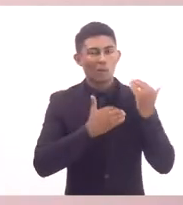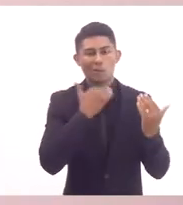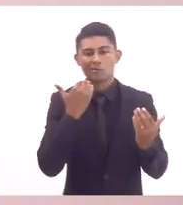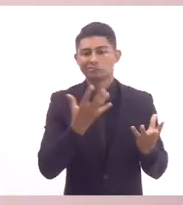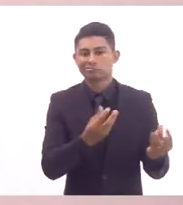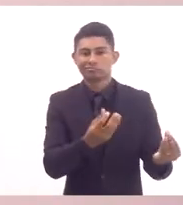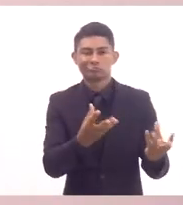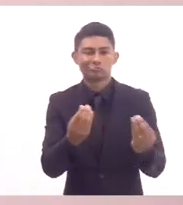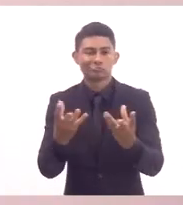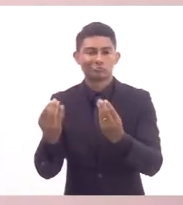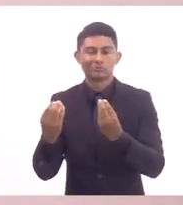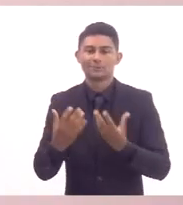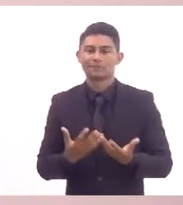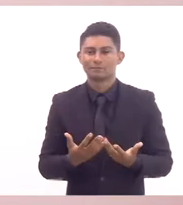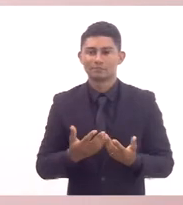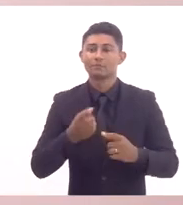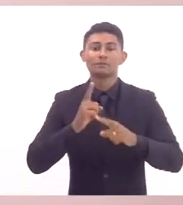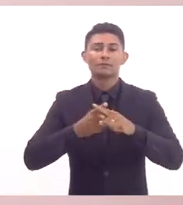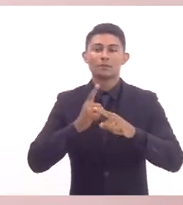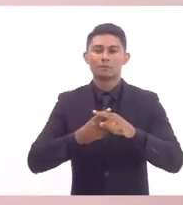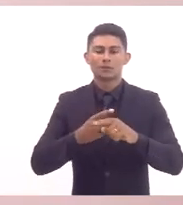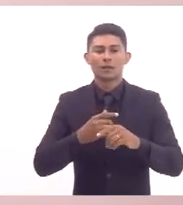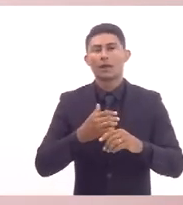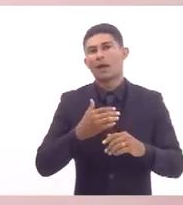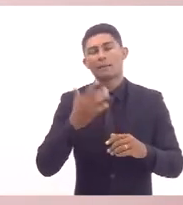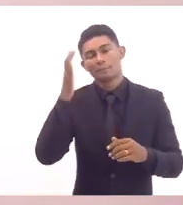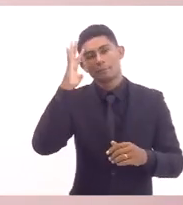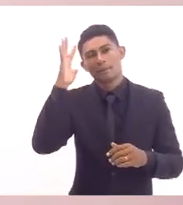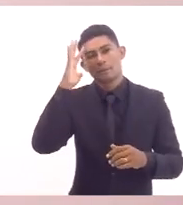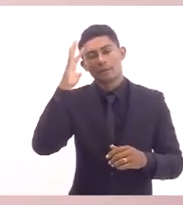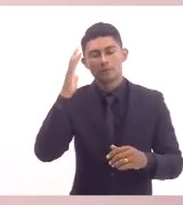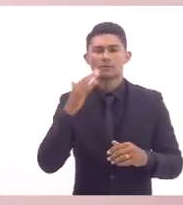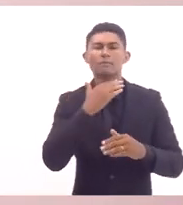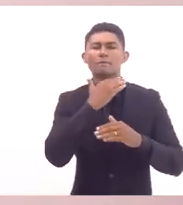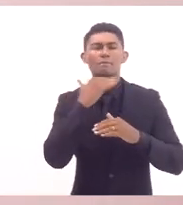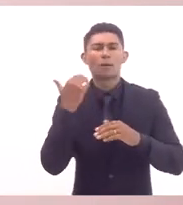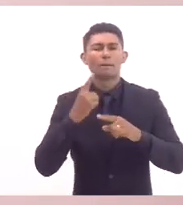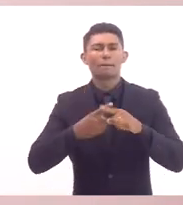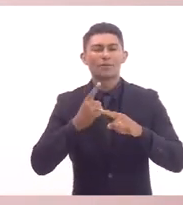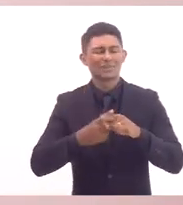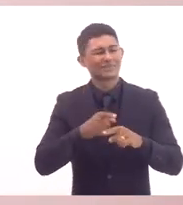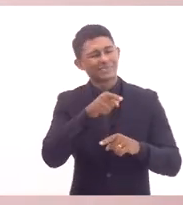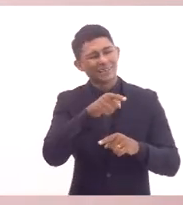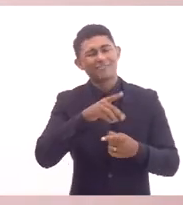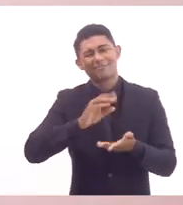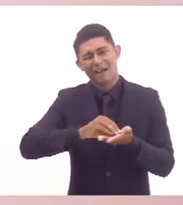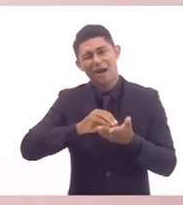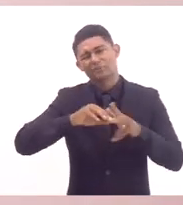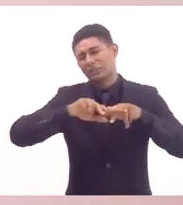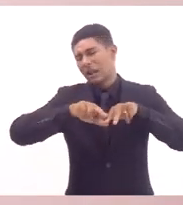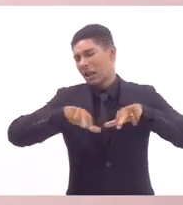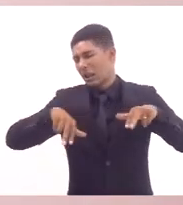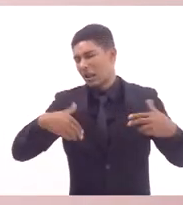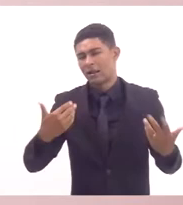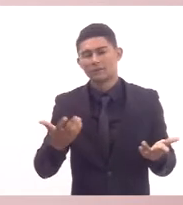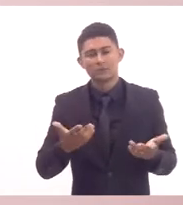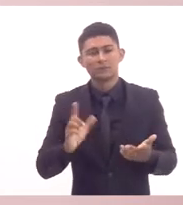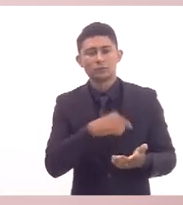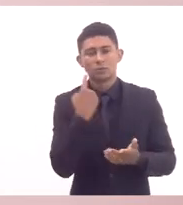muitas vezes ele vai tá pensar na morte do ponto de vista Clínico da falta de recursos ali quando a gente tá na